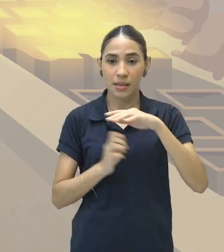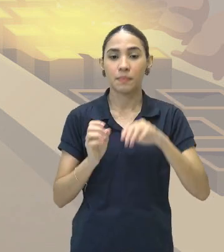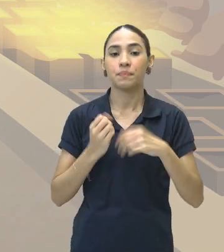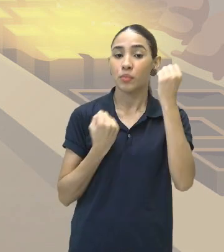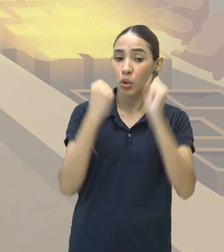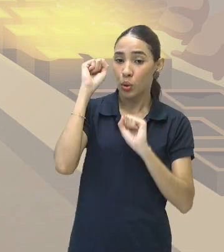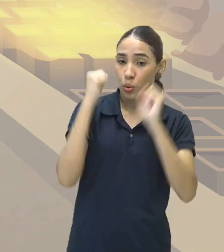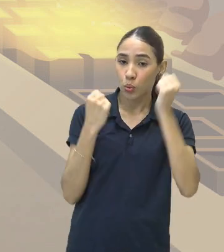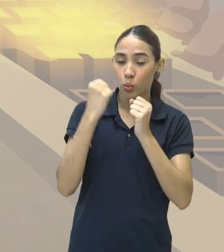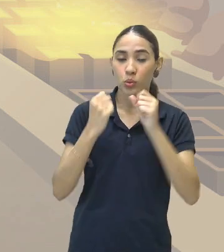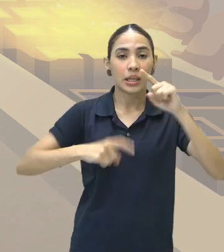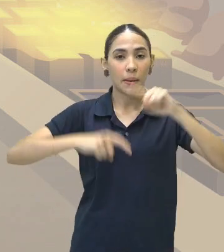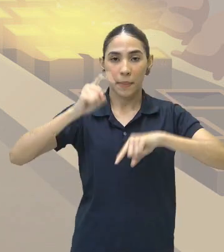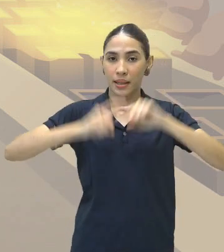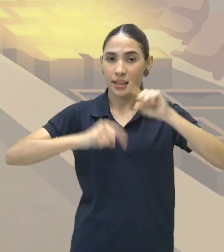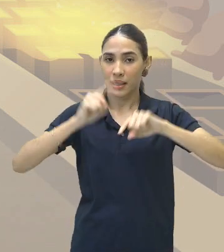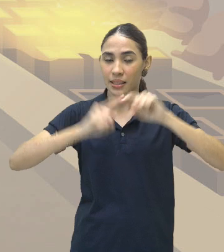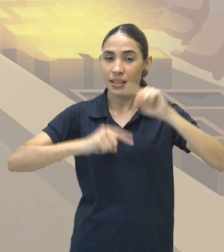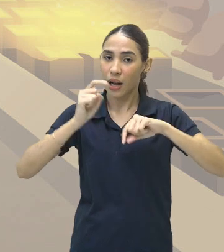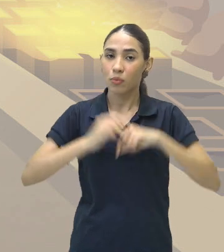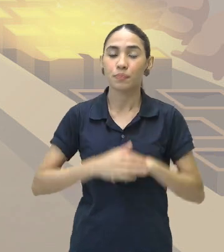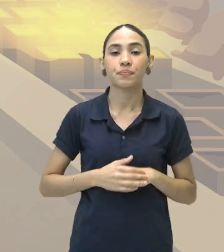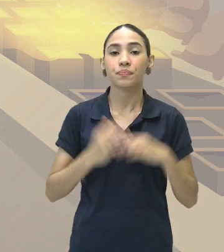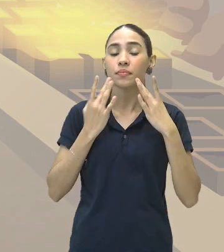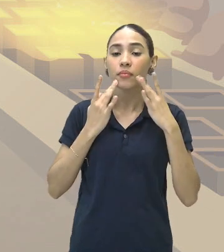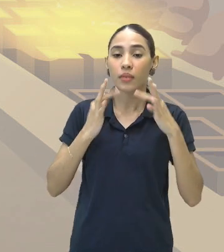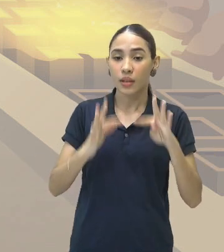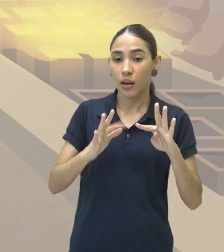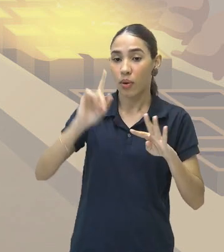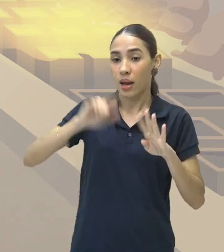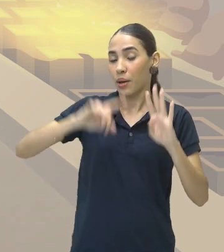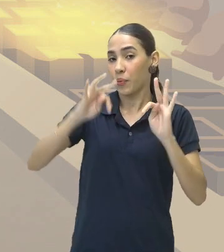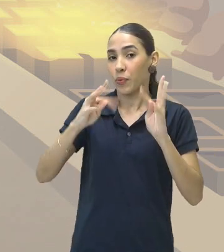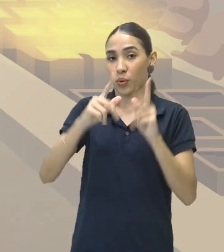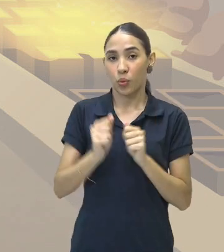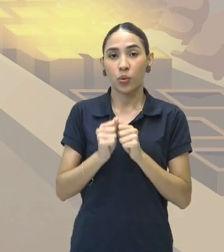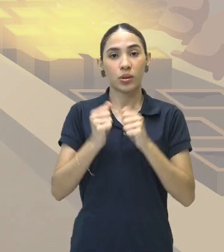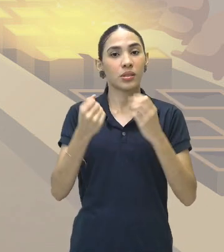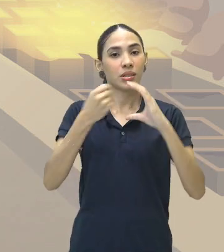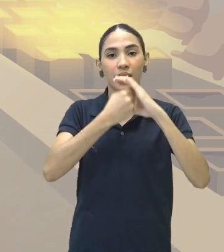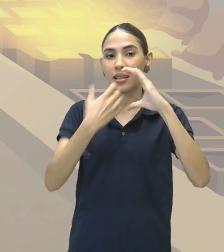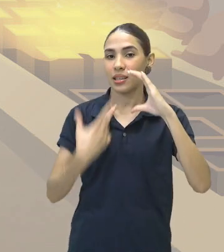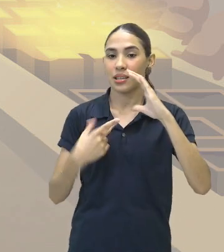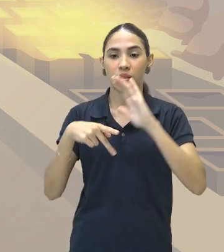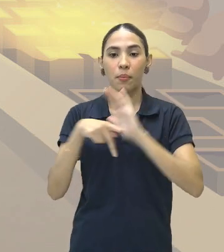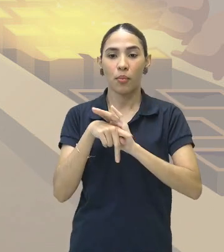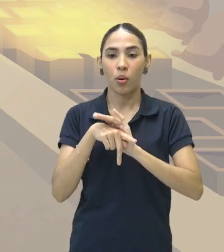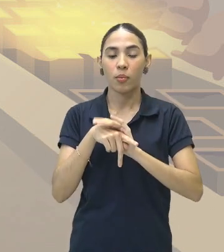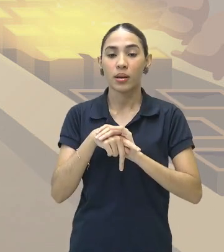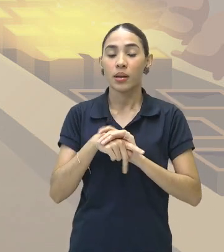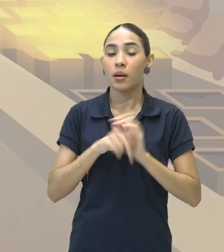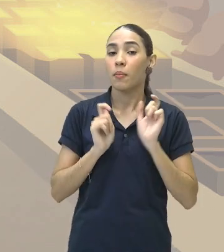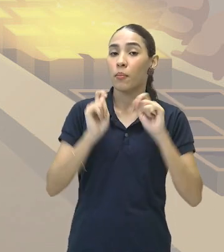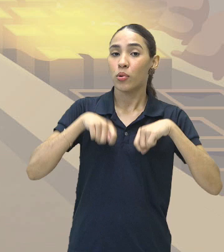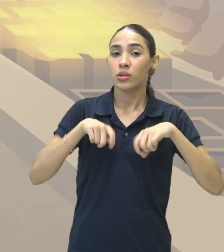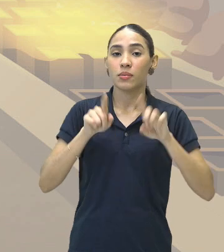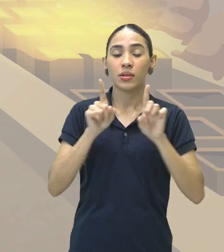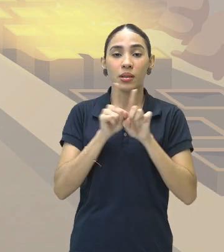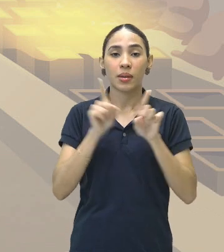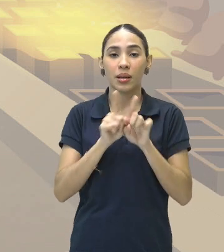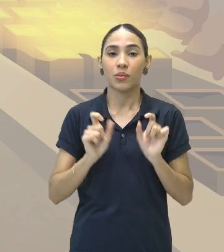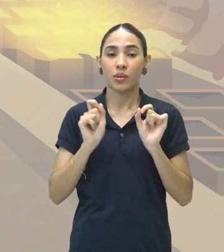as máquinas, são os recursos naturais, são todos esses elementos que